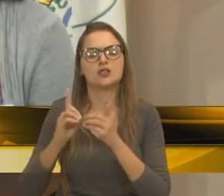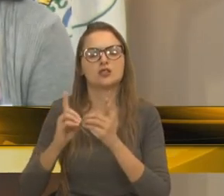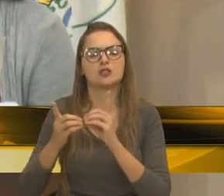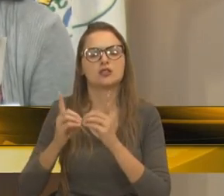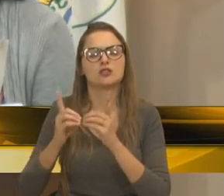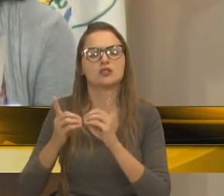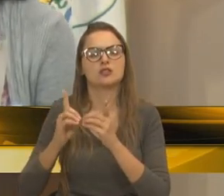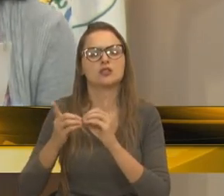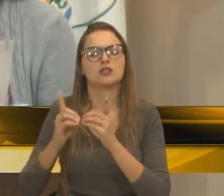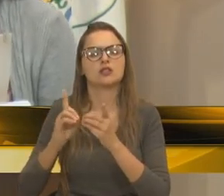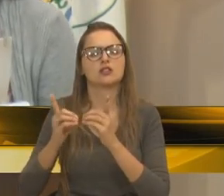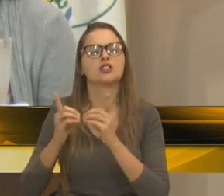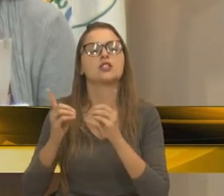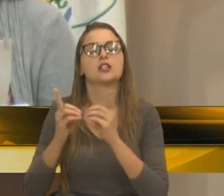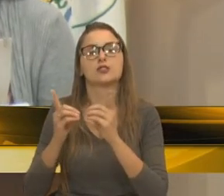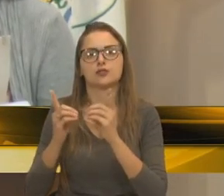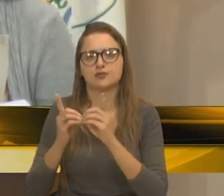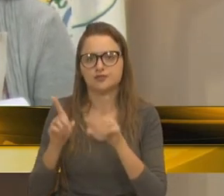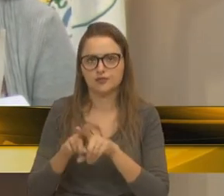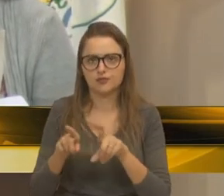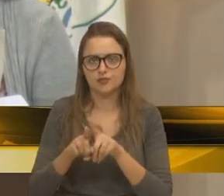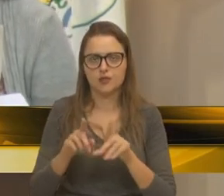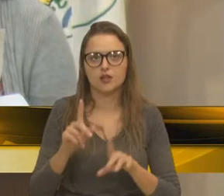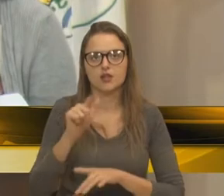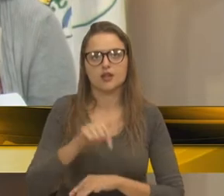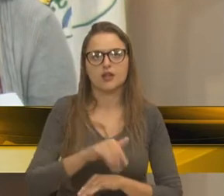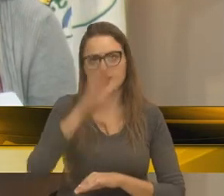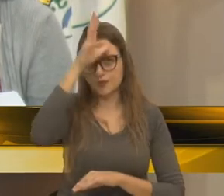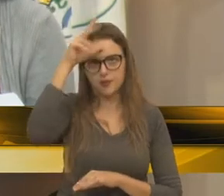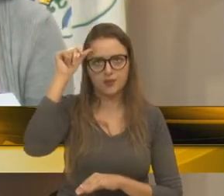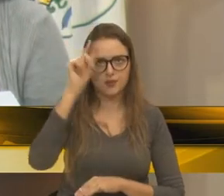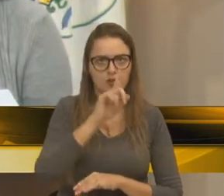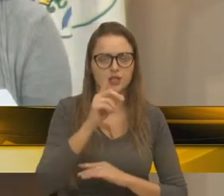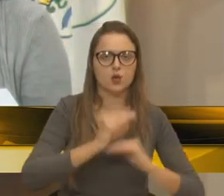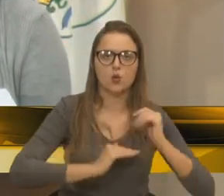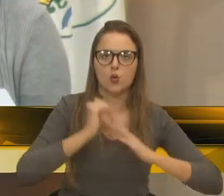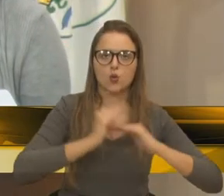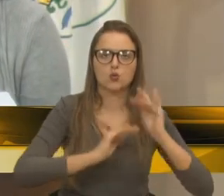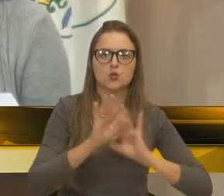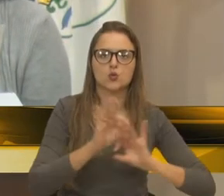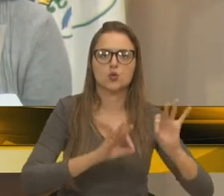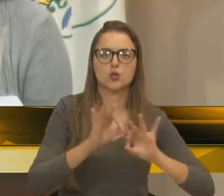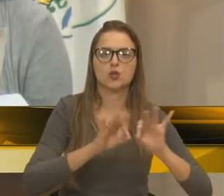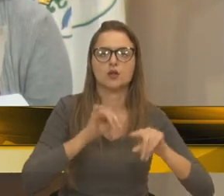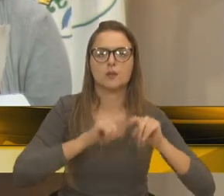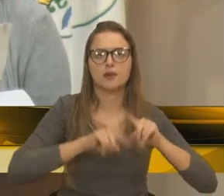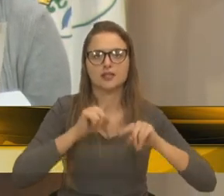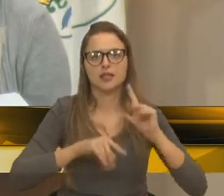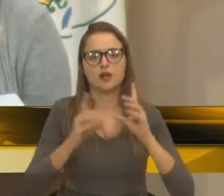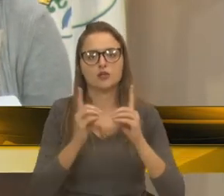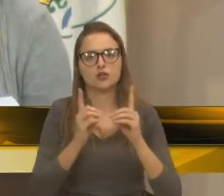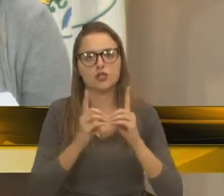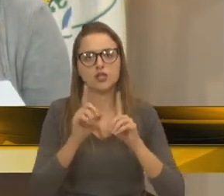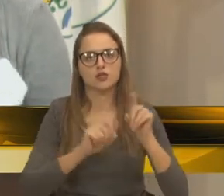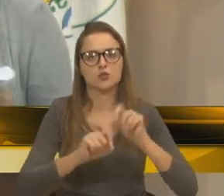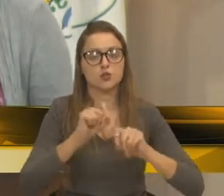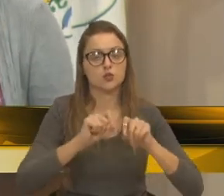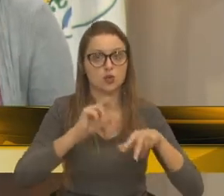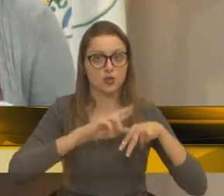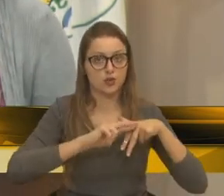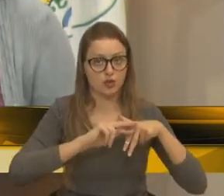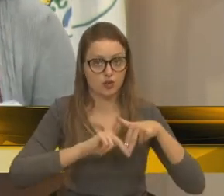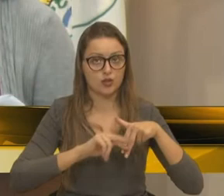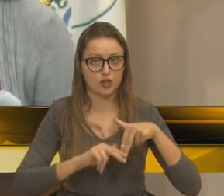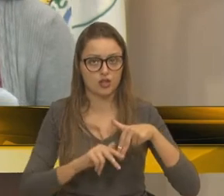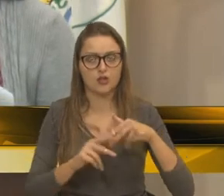porque no projeto eles dizem que era para a rede municipal não construir material didático sobre gênero. Aí